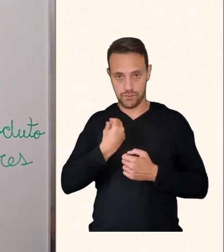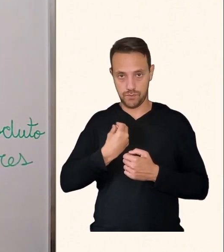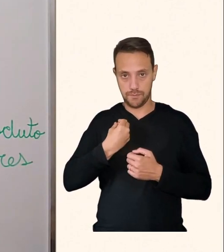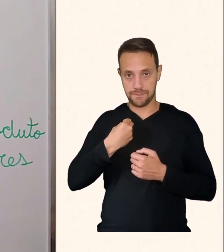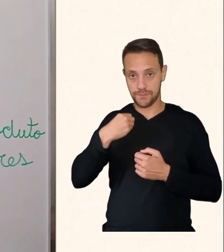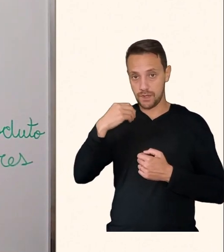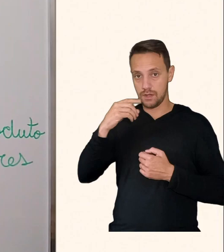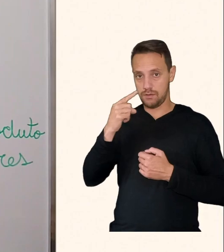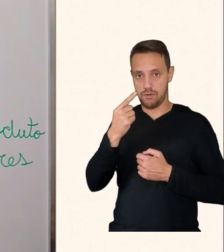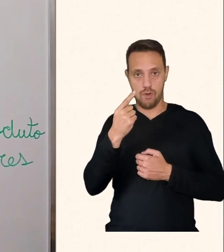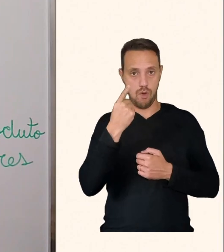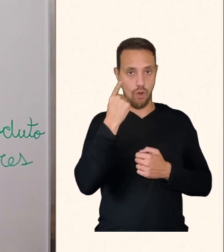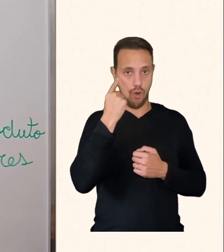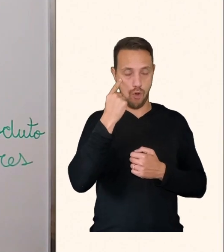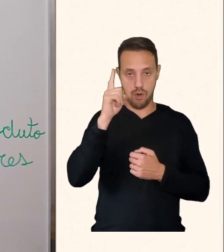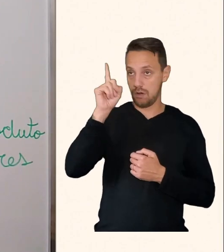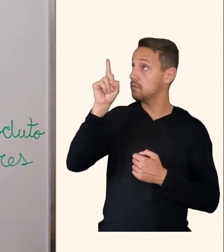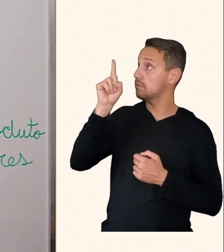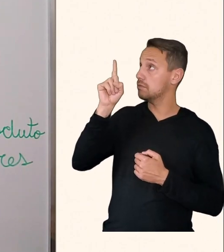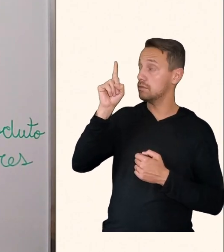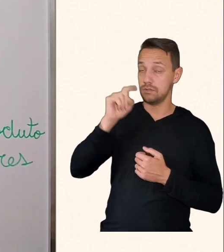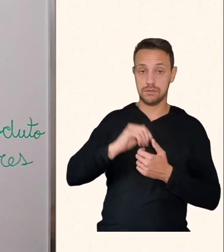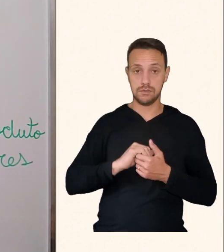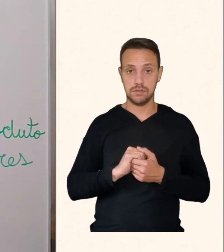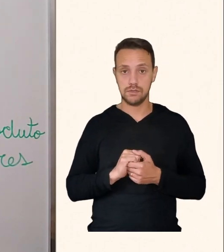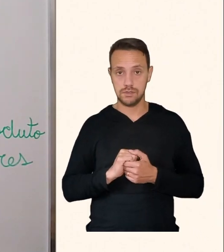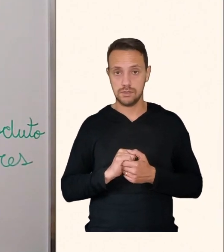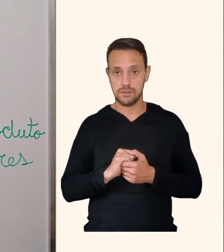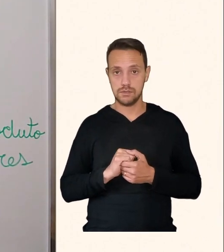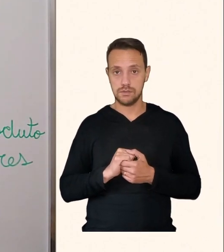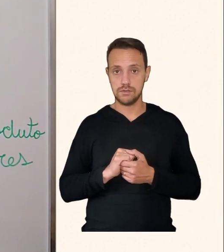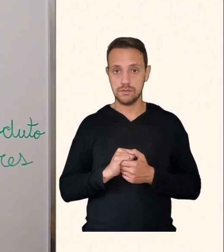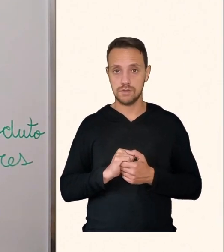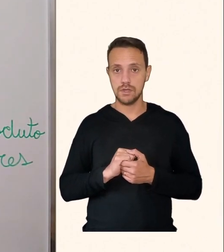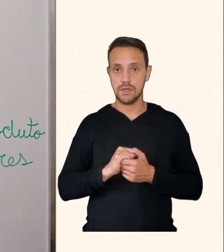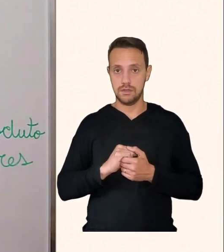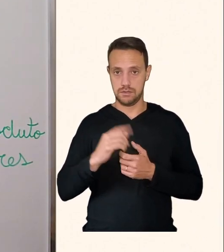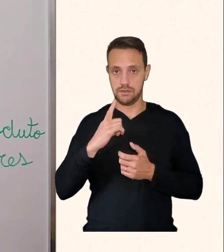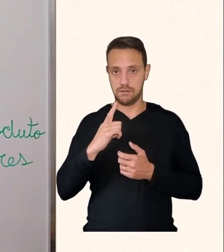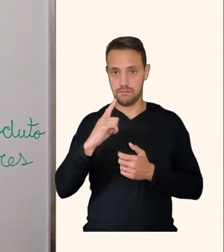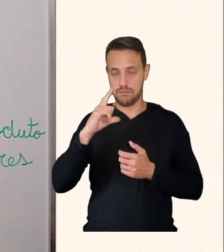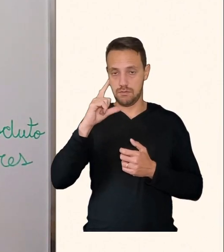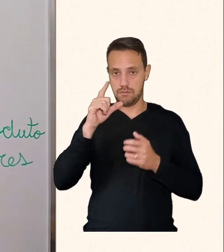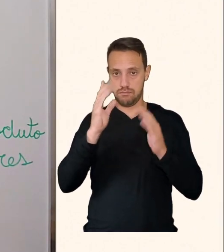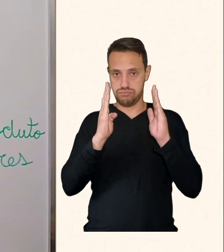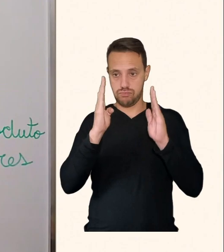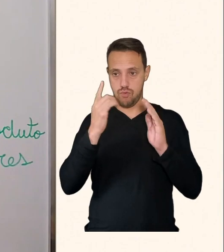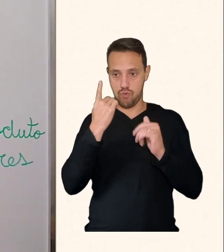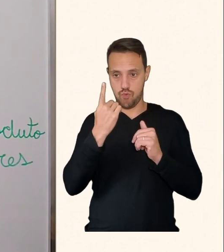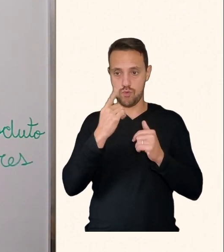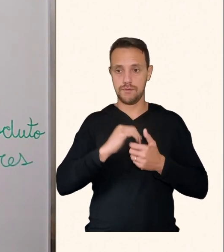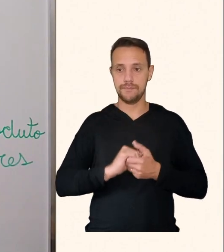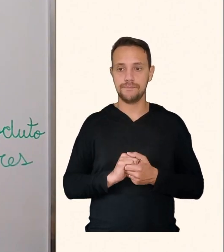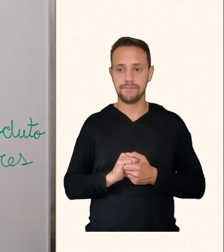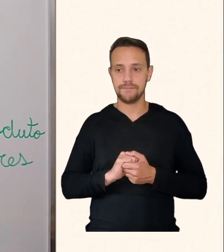módulo do primeiro vetor vezes módulo do segundo vetor, versor tem sempre módulo